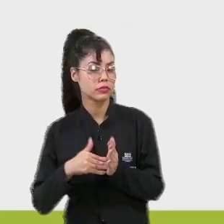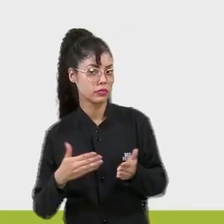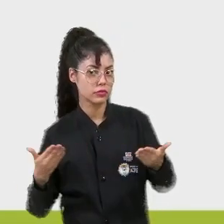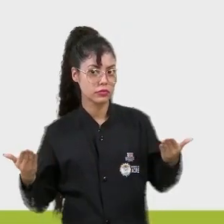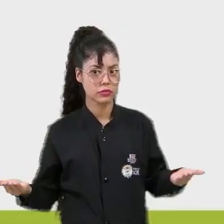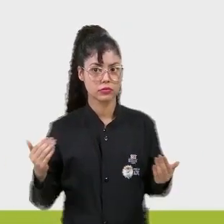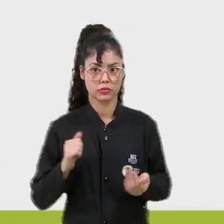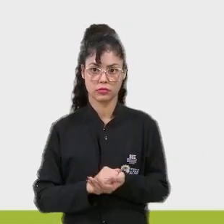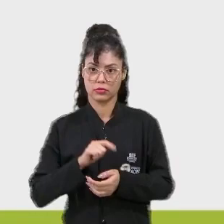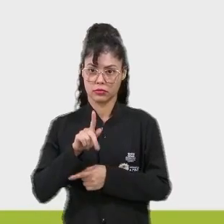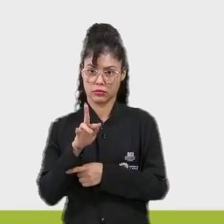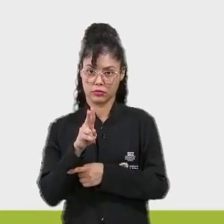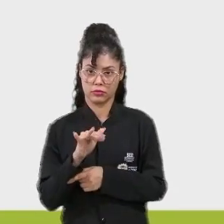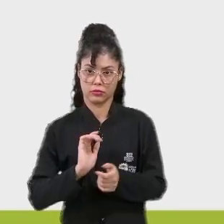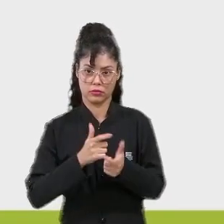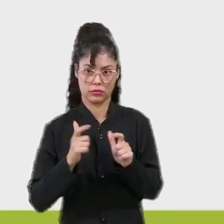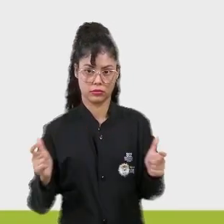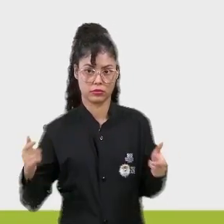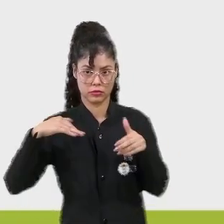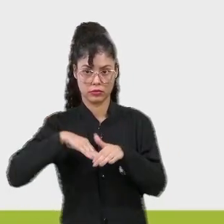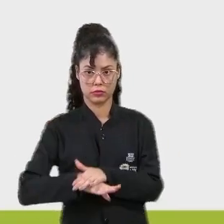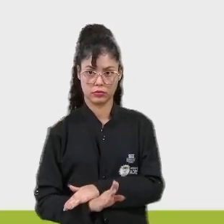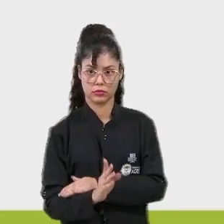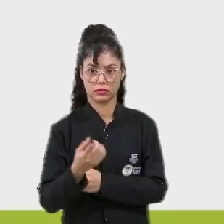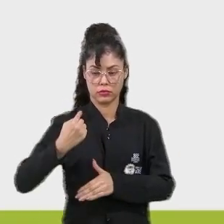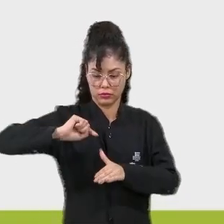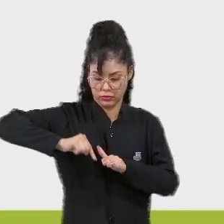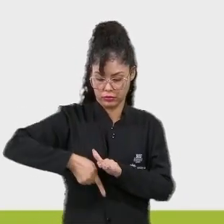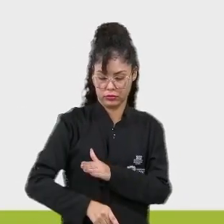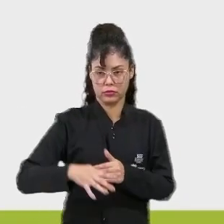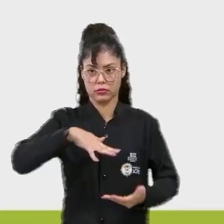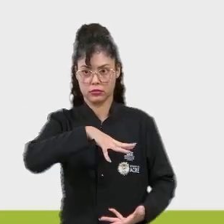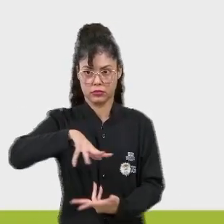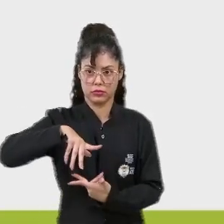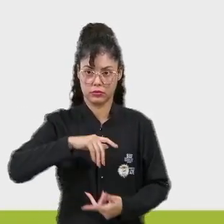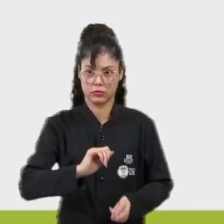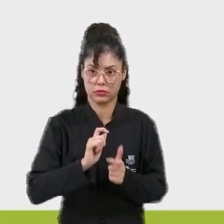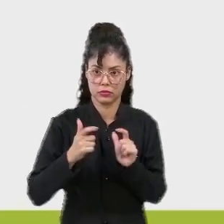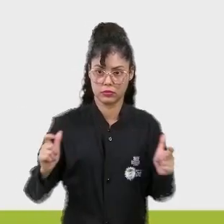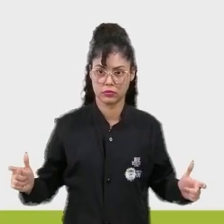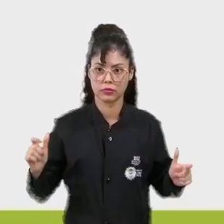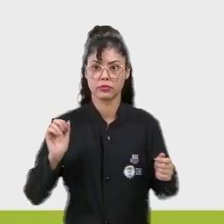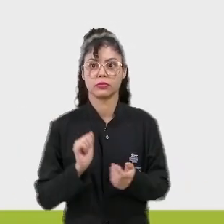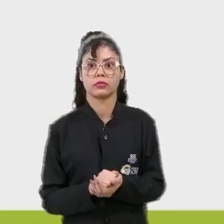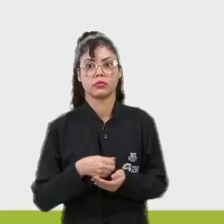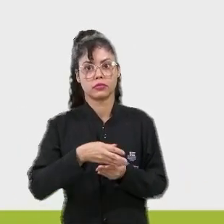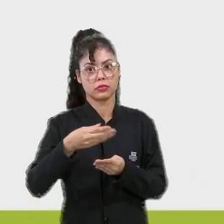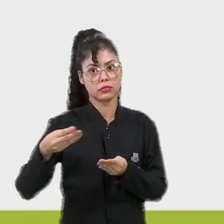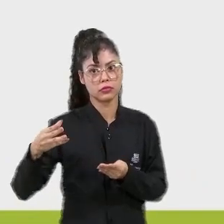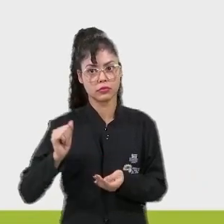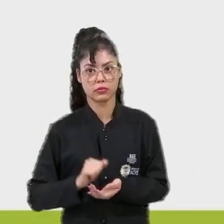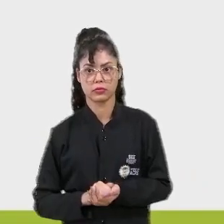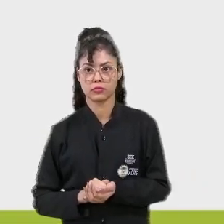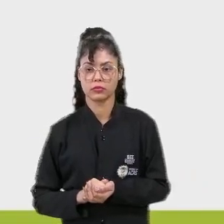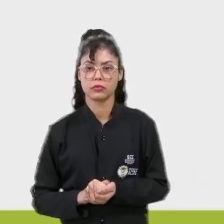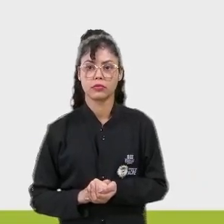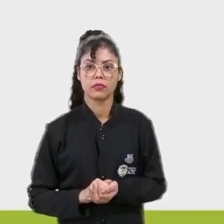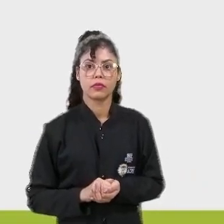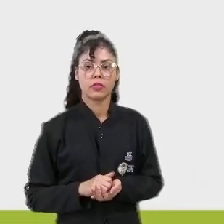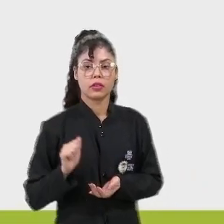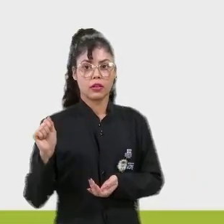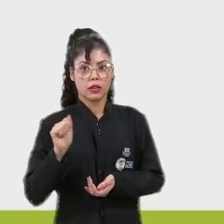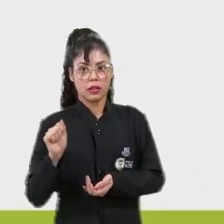então, Guarani era a maior reserva subterrânea do mundo, distribuída por